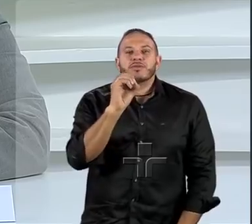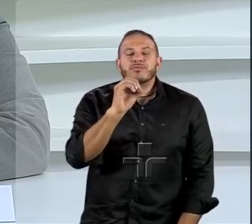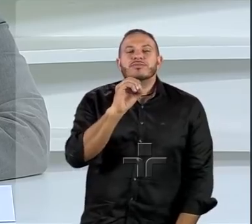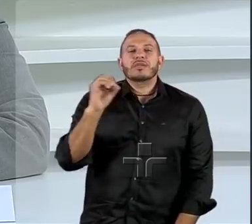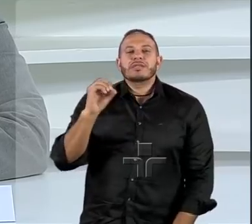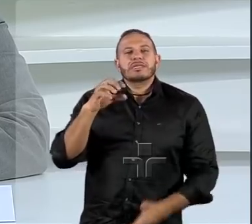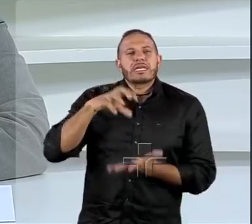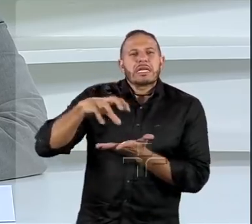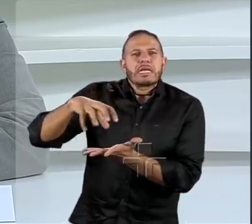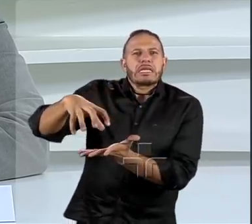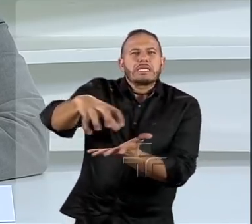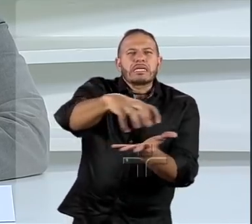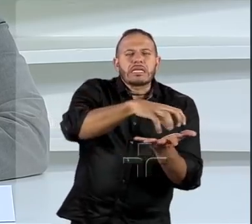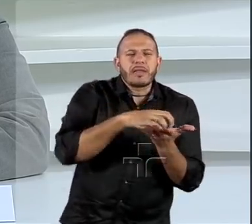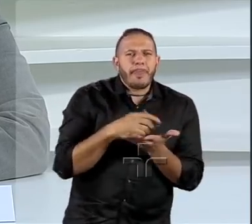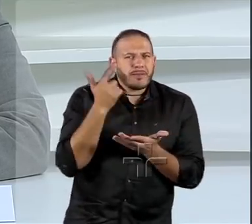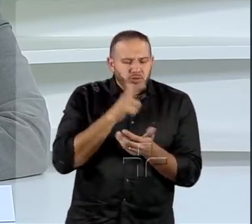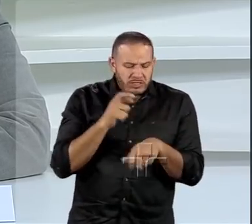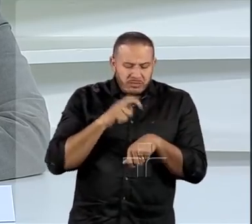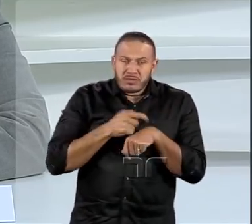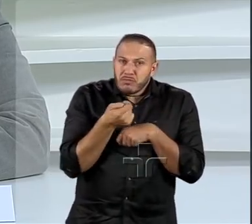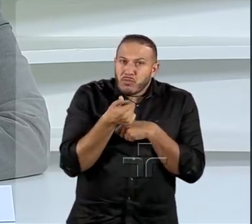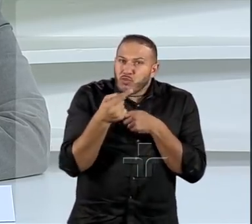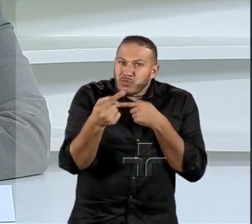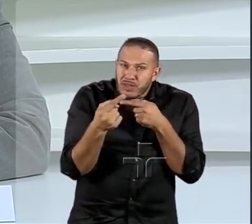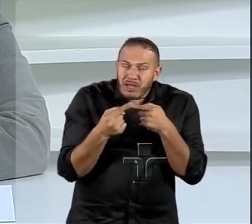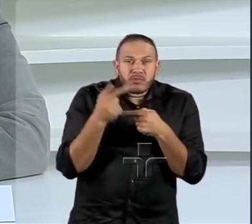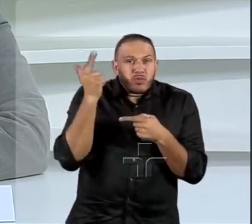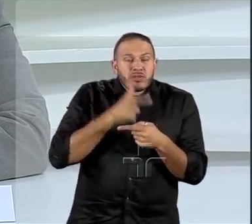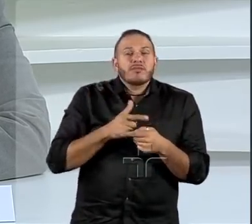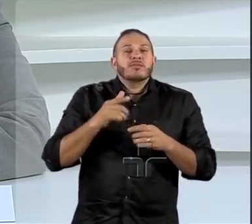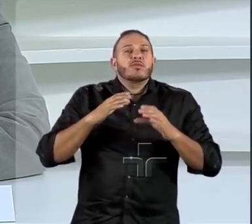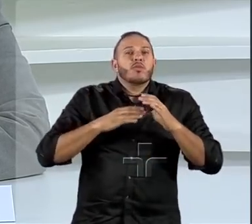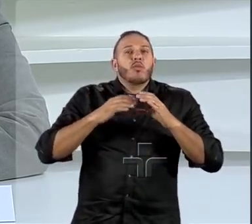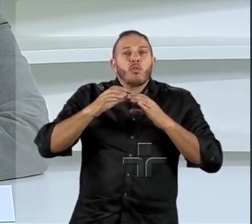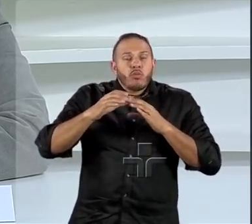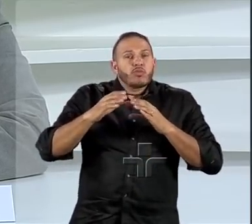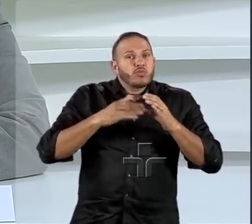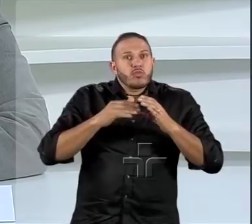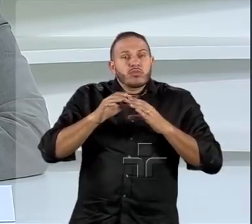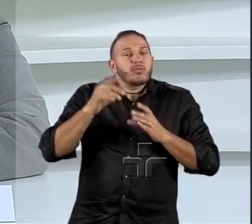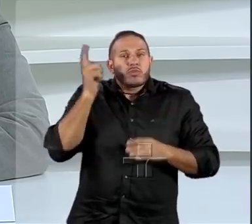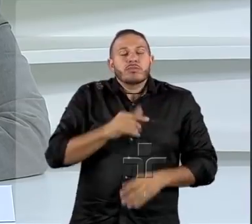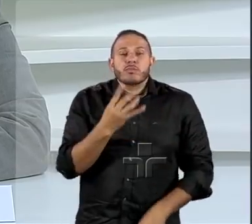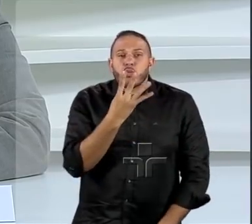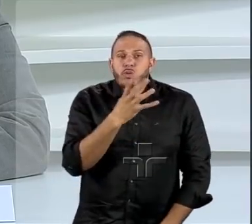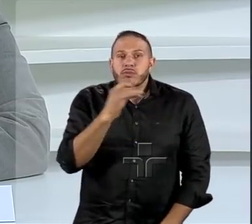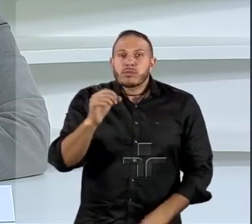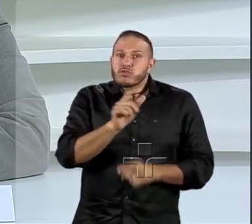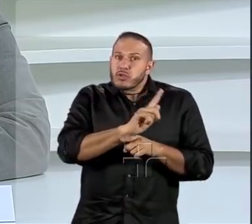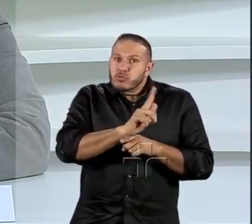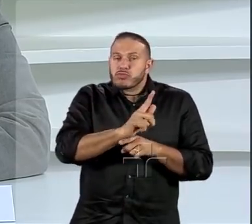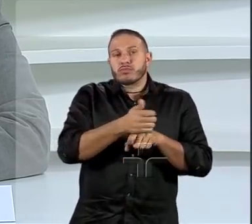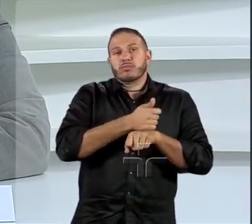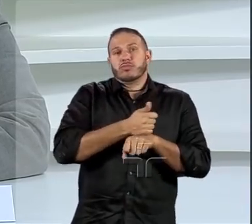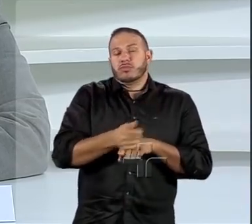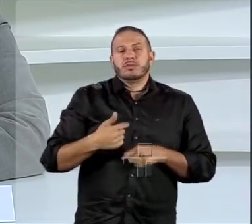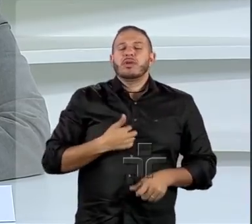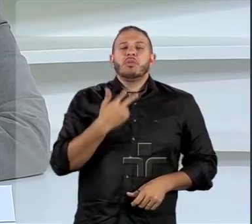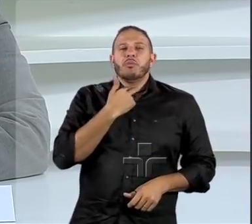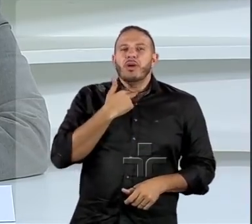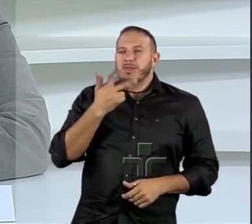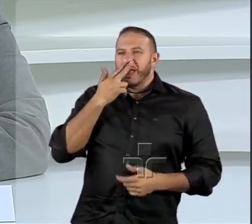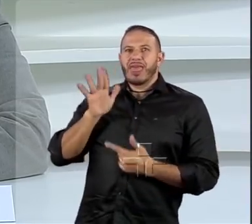faça imediatamente, em curto prazo, um concurso para que tenhamos 400 gestores profissionais. Não podemos ter